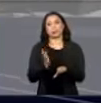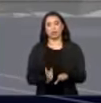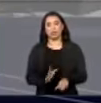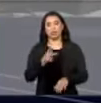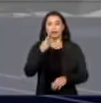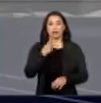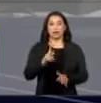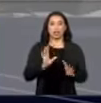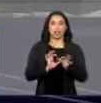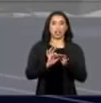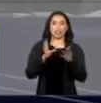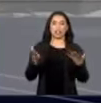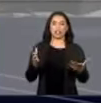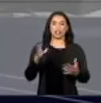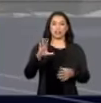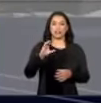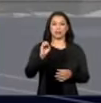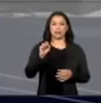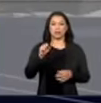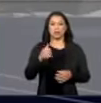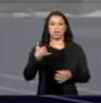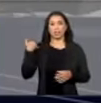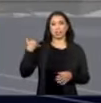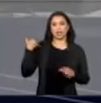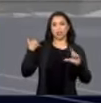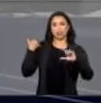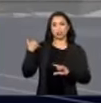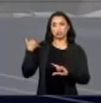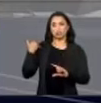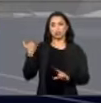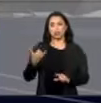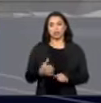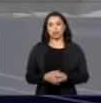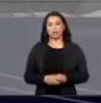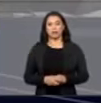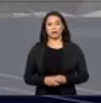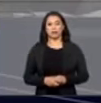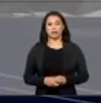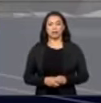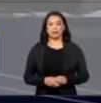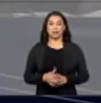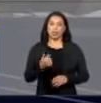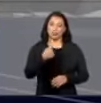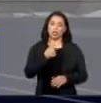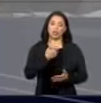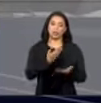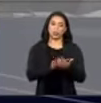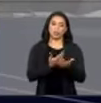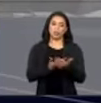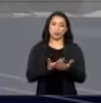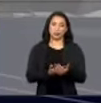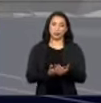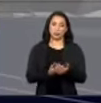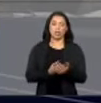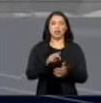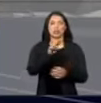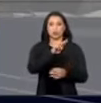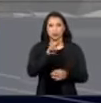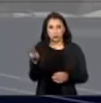livre, censura 16 anos, censura, sem contar os meus tempos de estudante, em que aí a censura tinha nome e